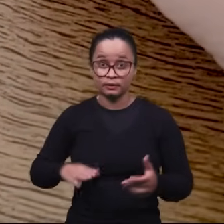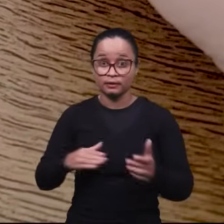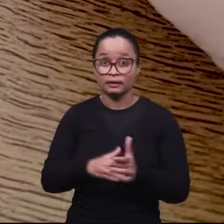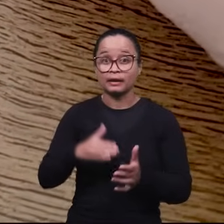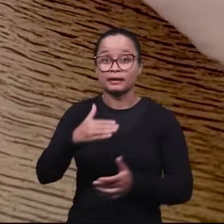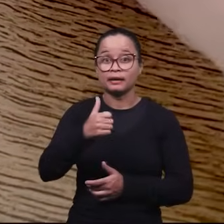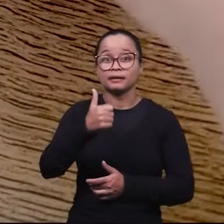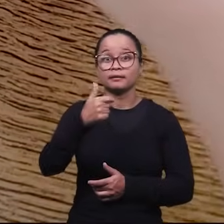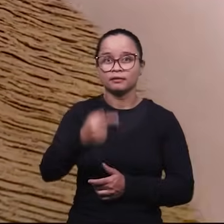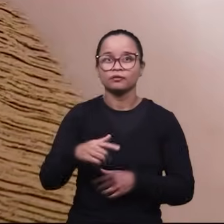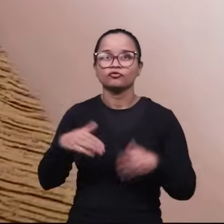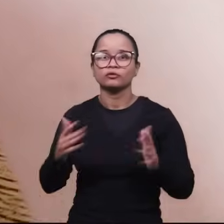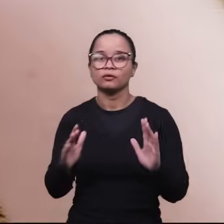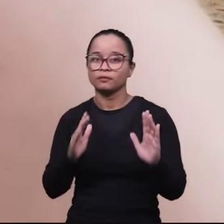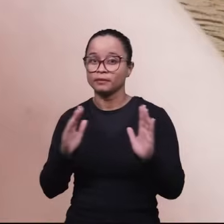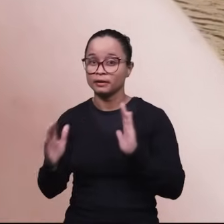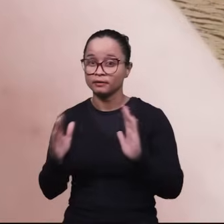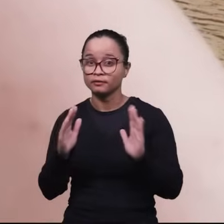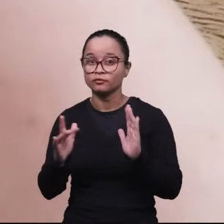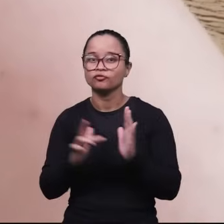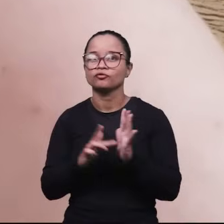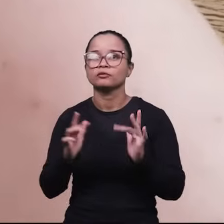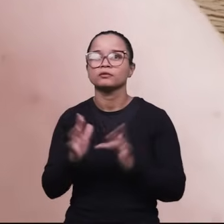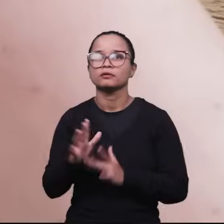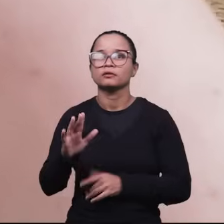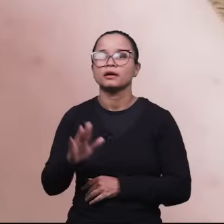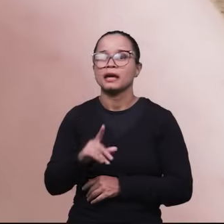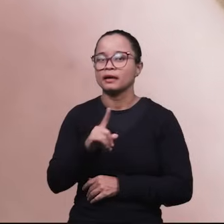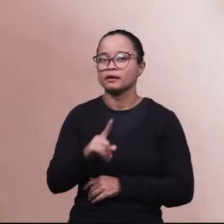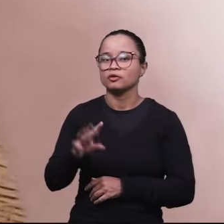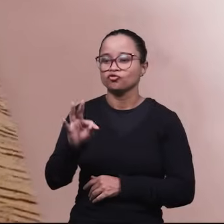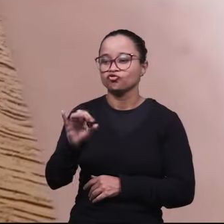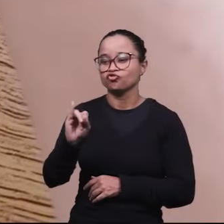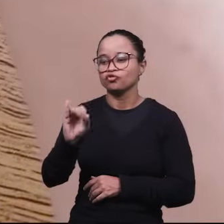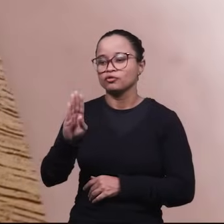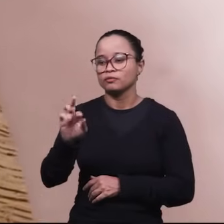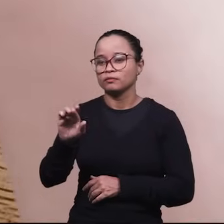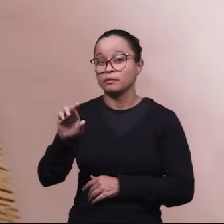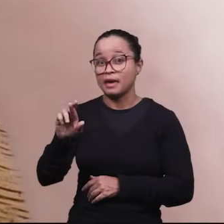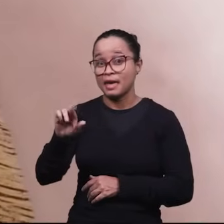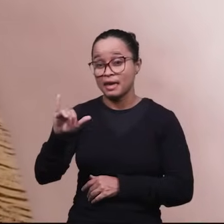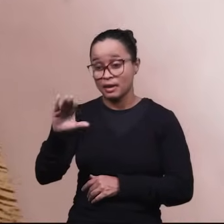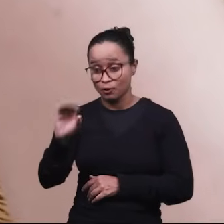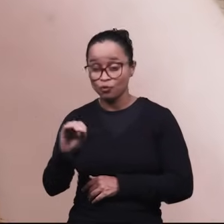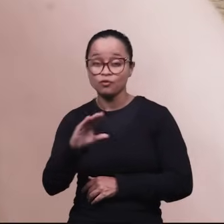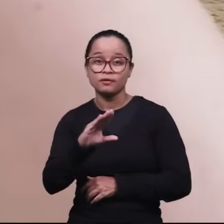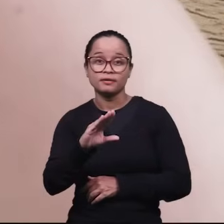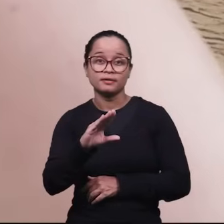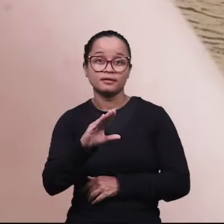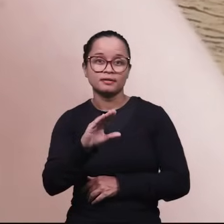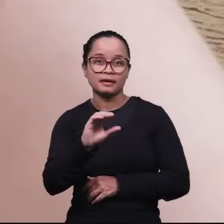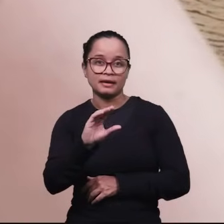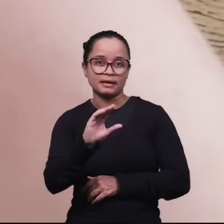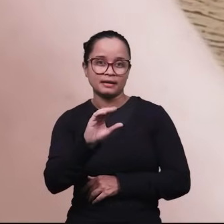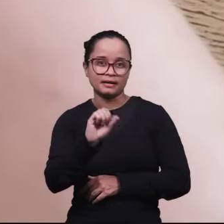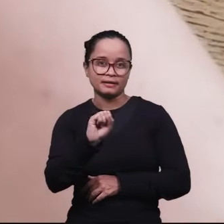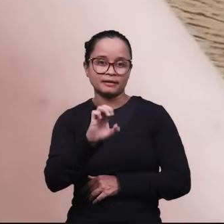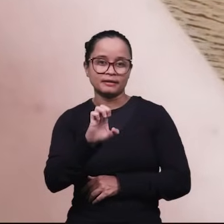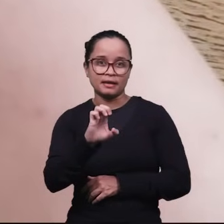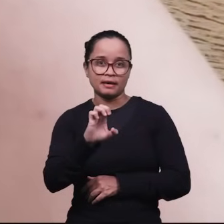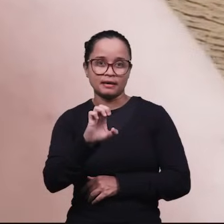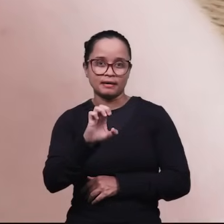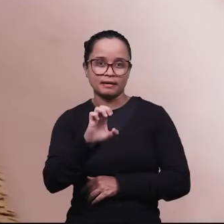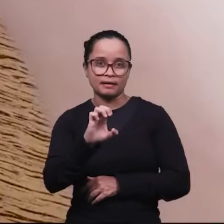Jesus, quem era o imperador era o Tibério César. E quando aqueles homens vieram ali,